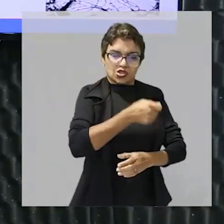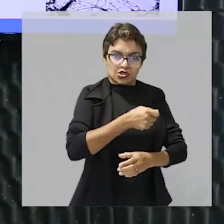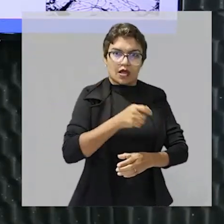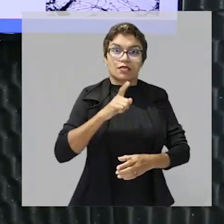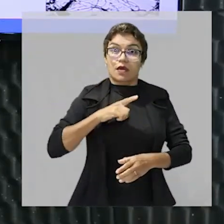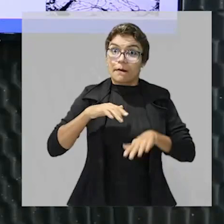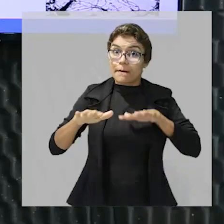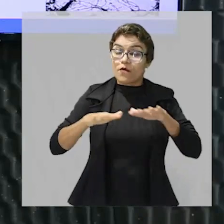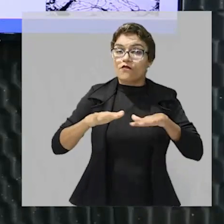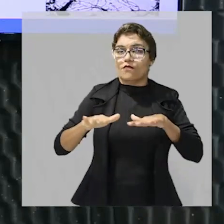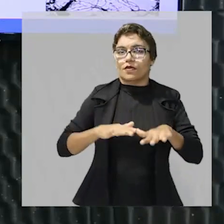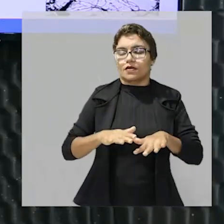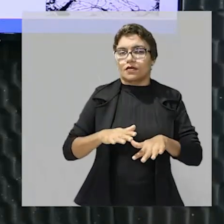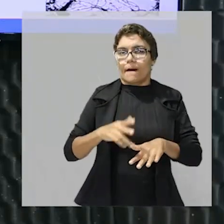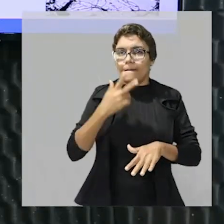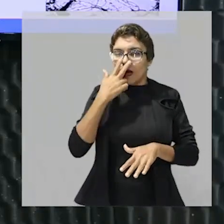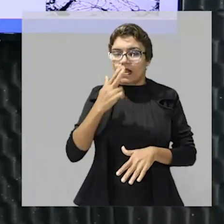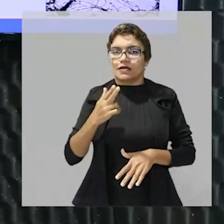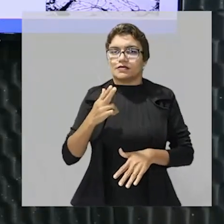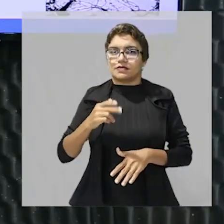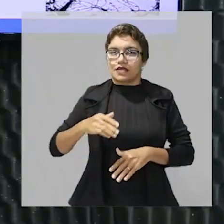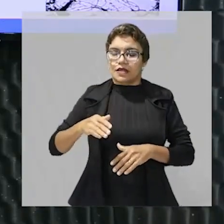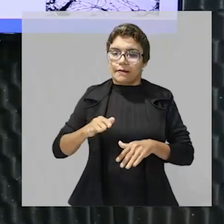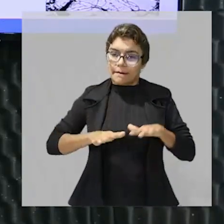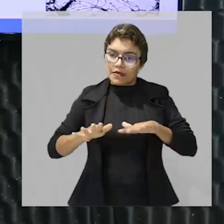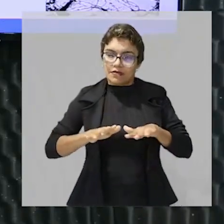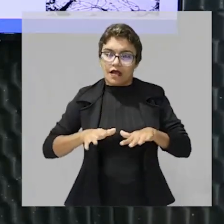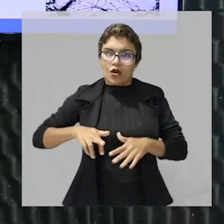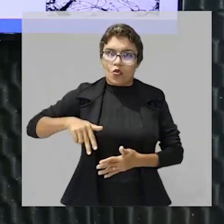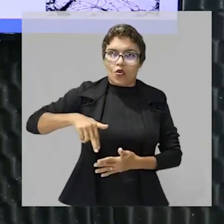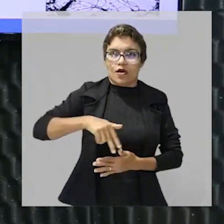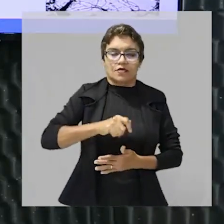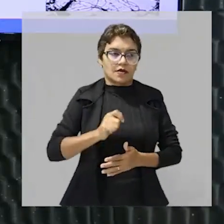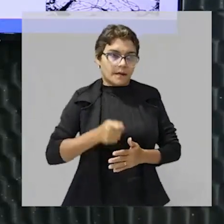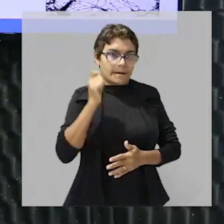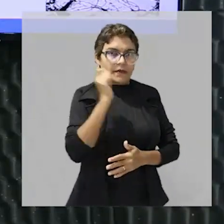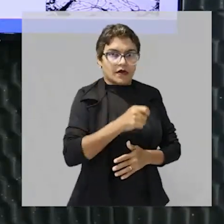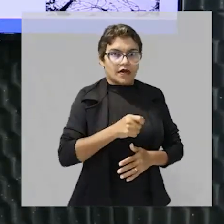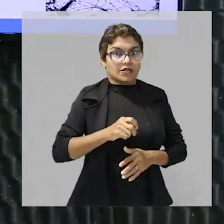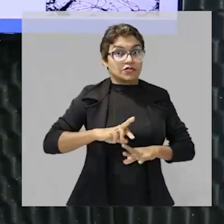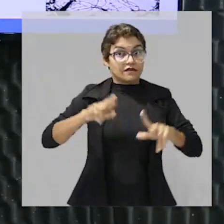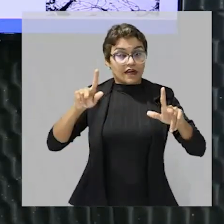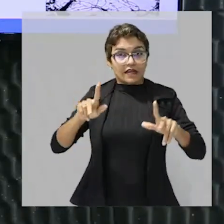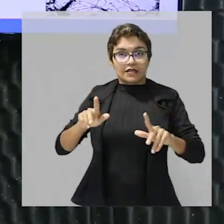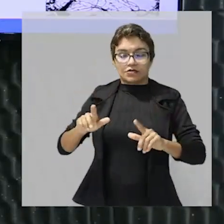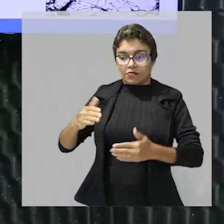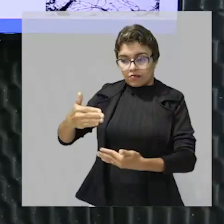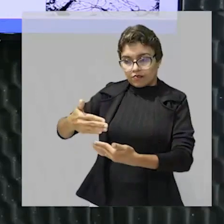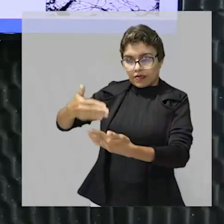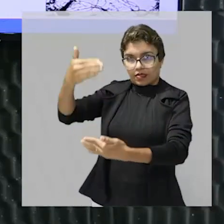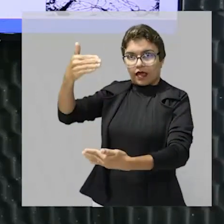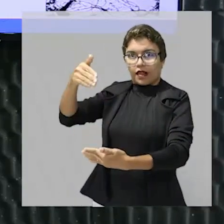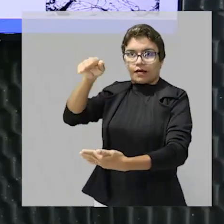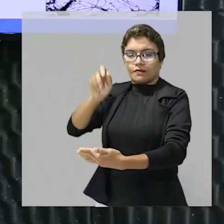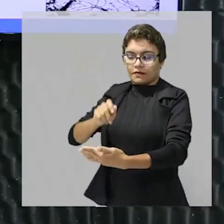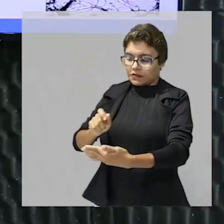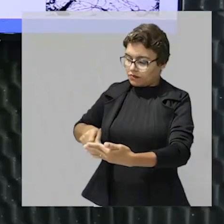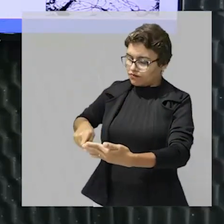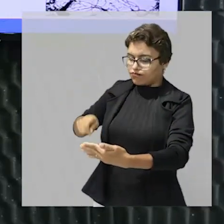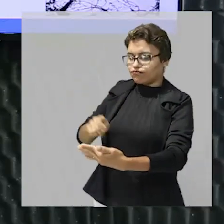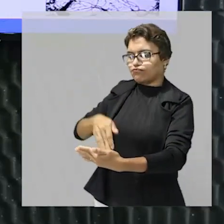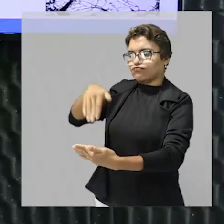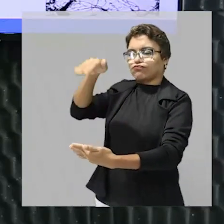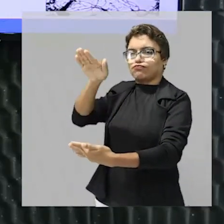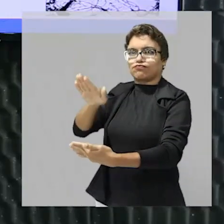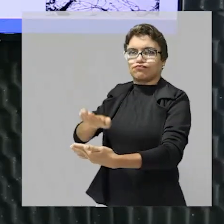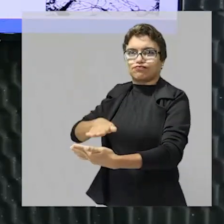movimento, paint, ou seja, pintar em movimento enquanto ele anda. É diferente de você colocar uma tela num cavalete e ela ficar lá, né? O